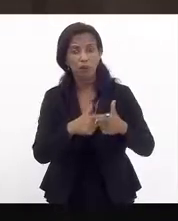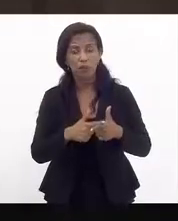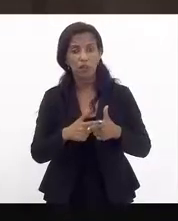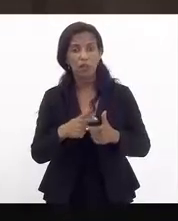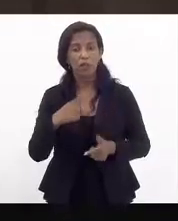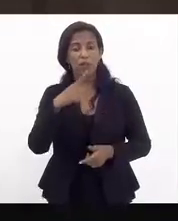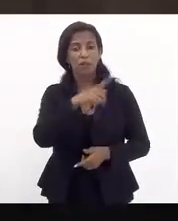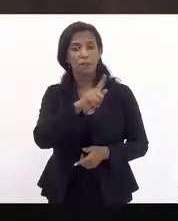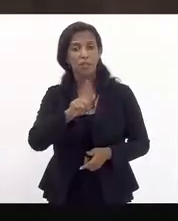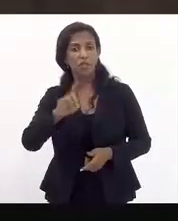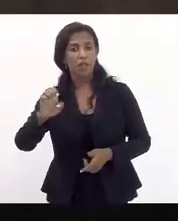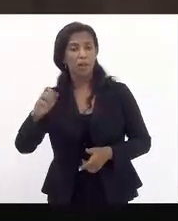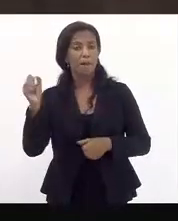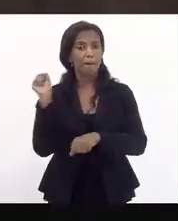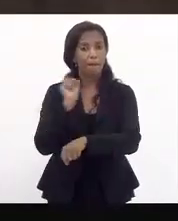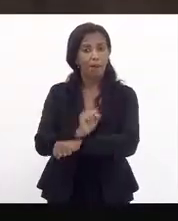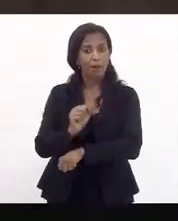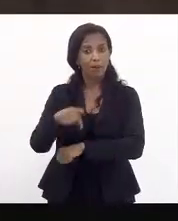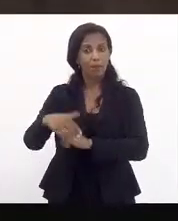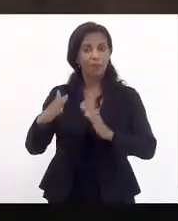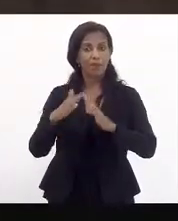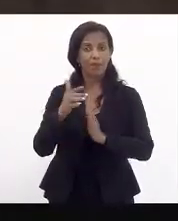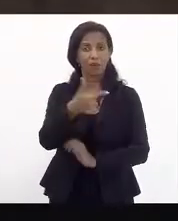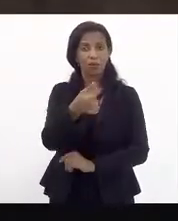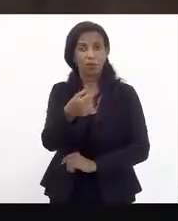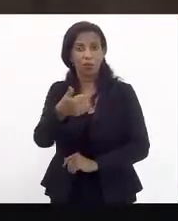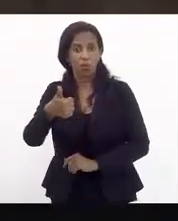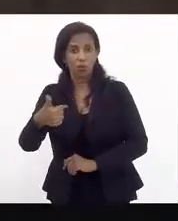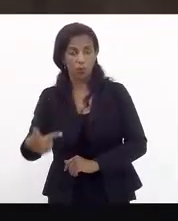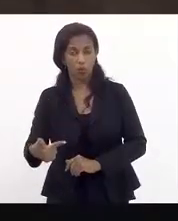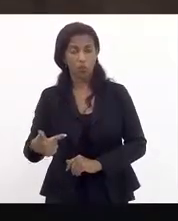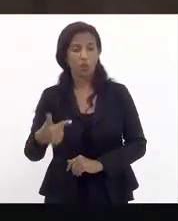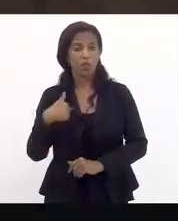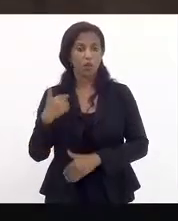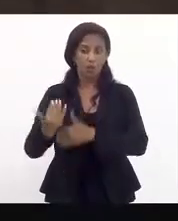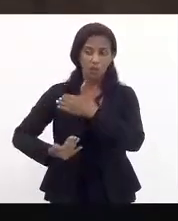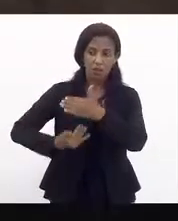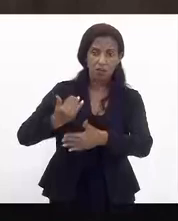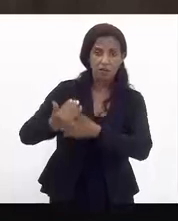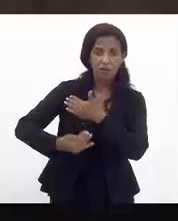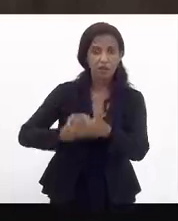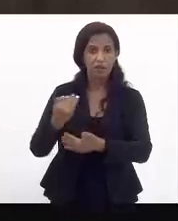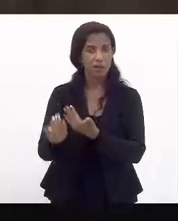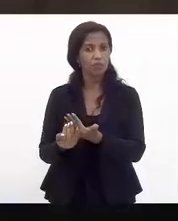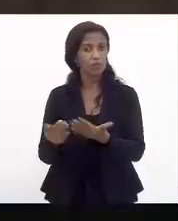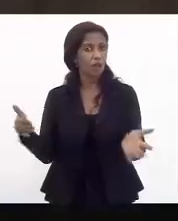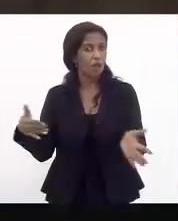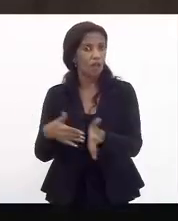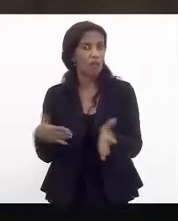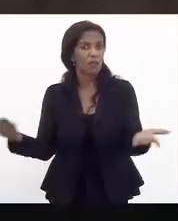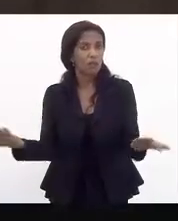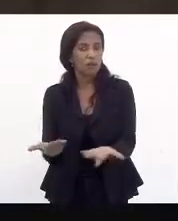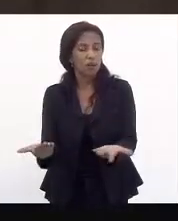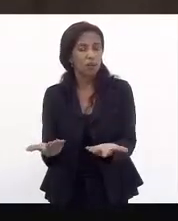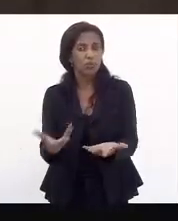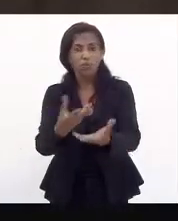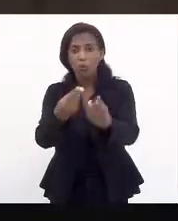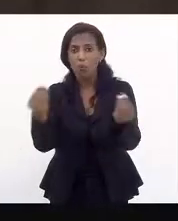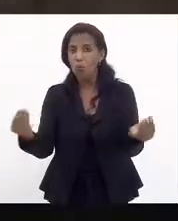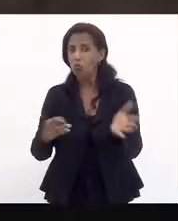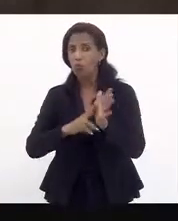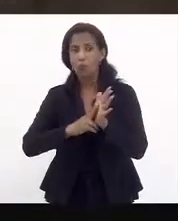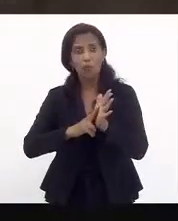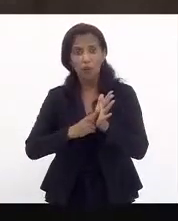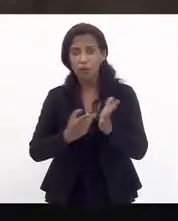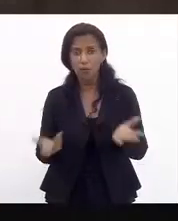que a procuradoria parou essa casa parou em 2012 nós avançamos construímos e até hoje muitos deles não foram